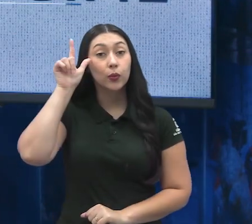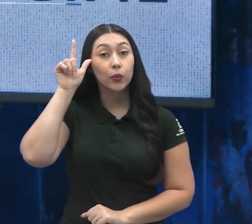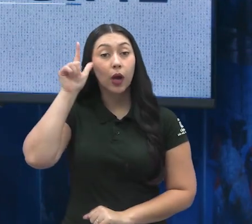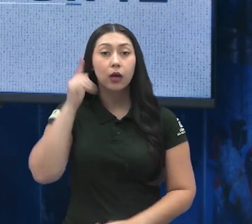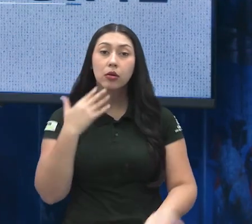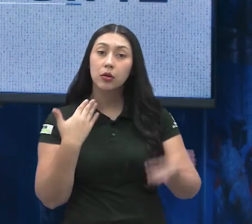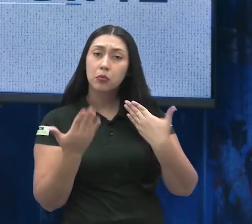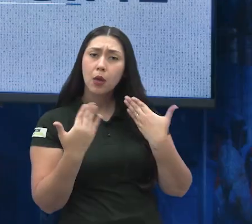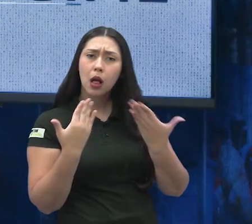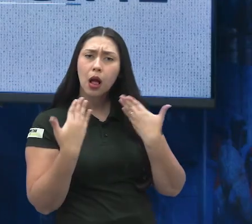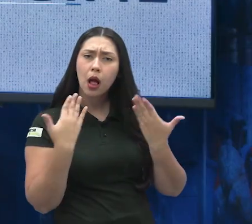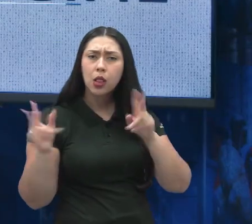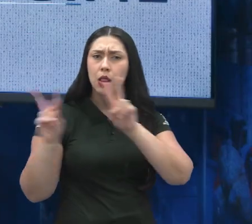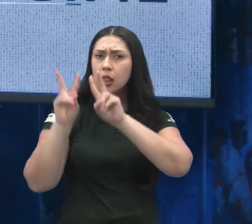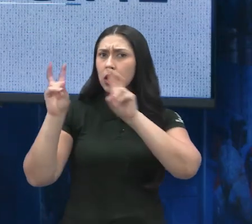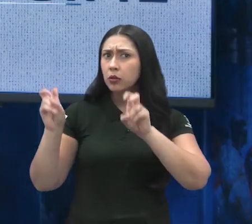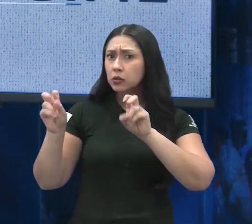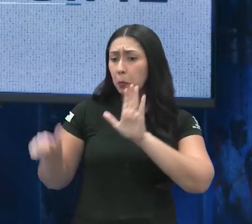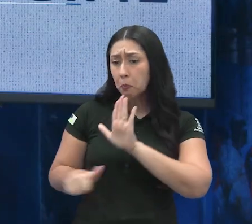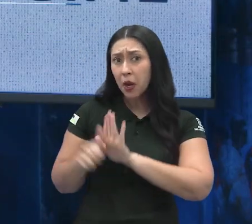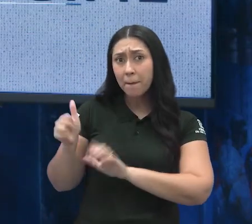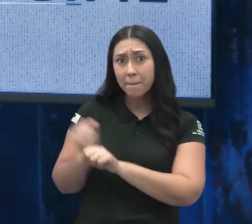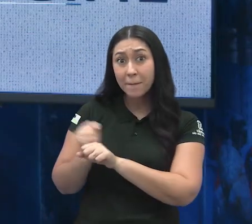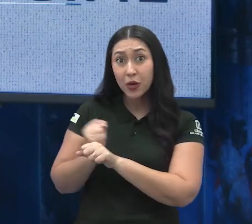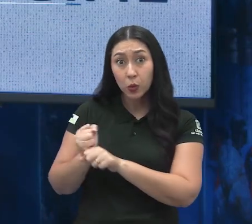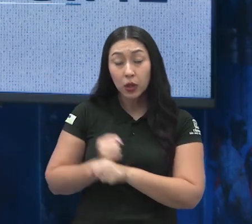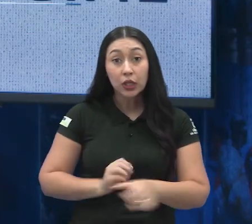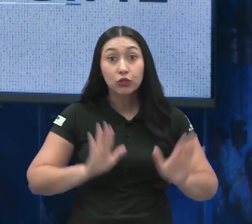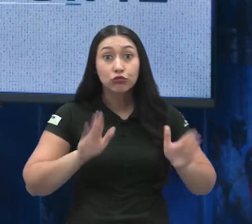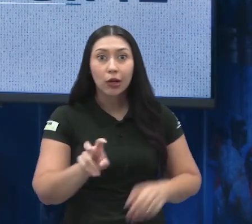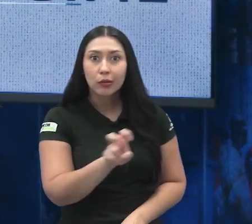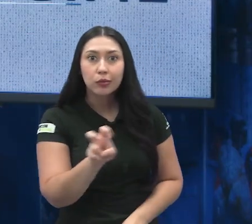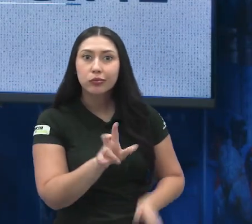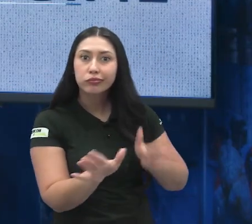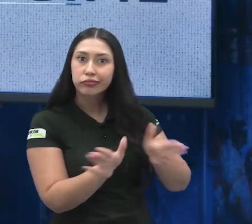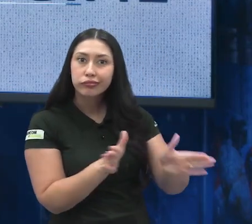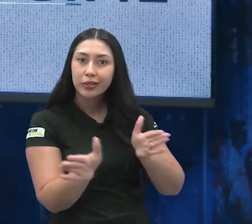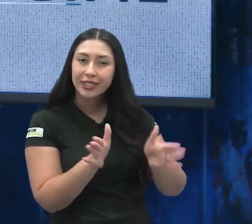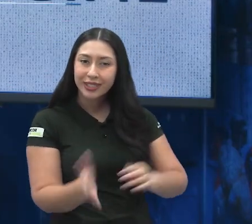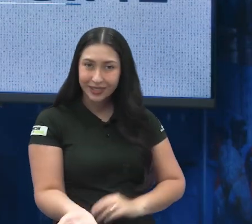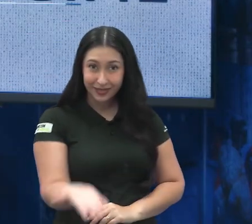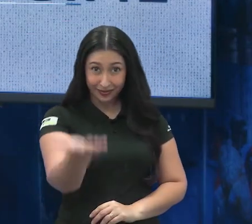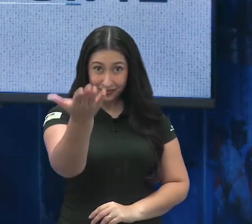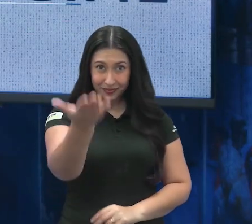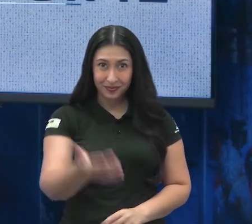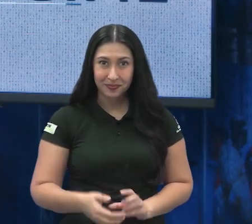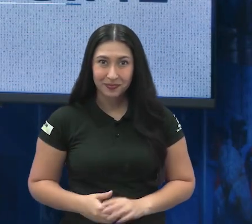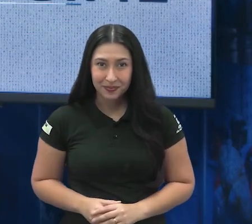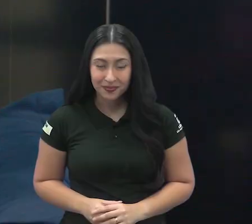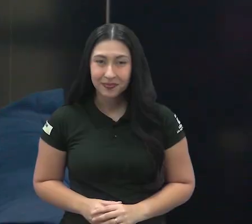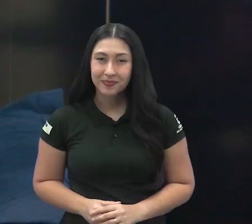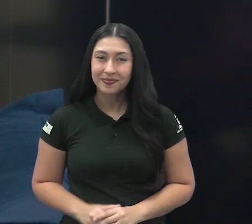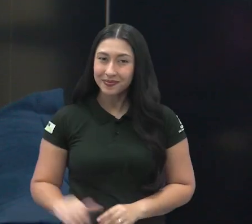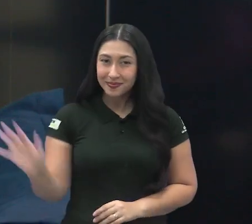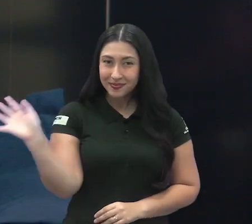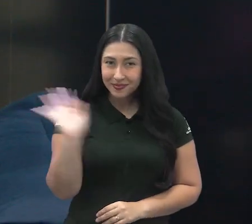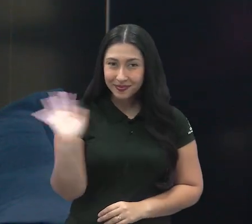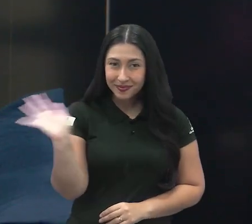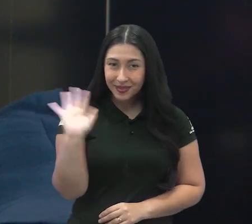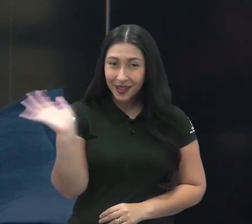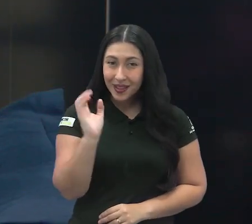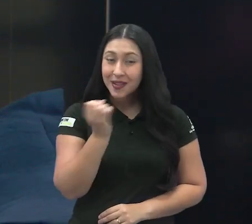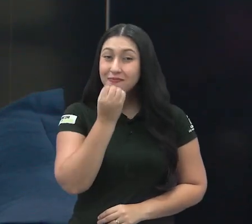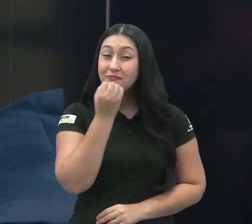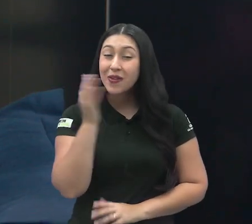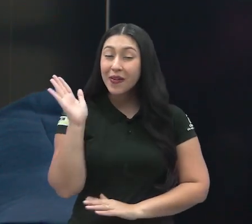uma conversa sobre o primeiro ano da sua 5ª legislatura aqui na cidade. É com você aí no estúdio, Paulo. Olá, João.